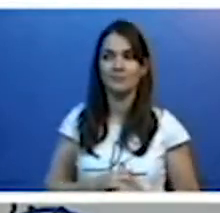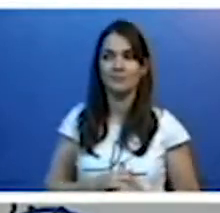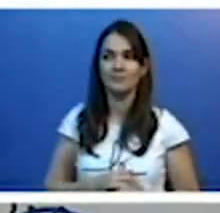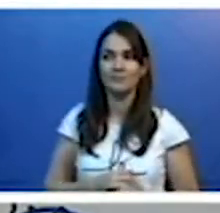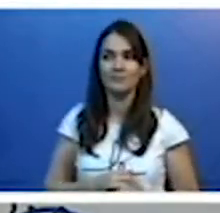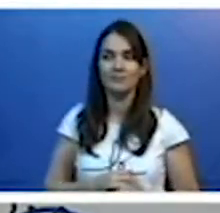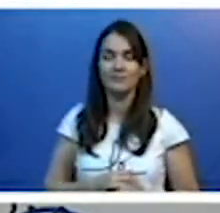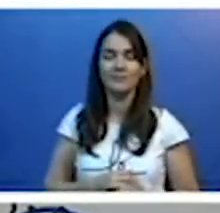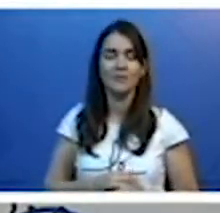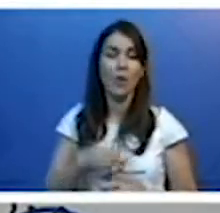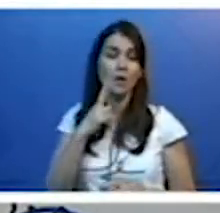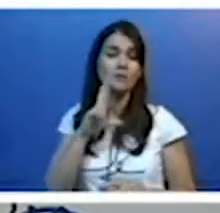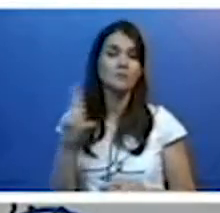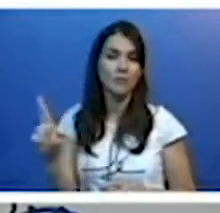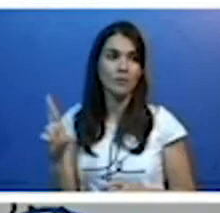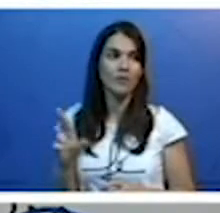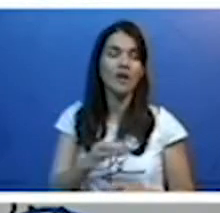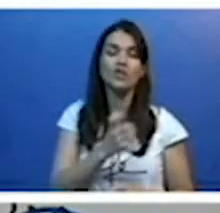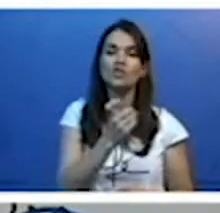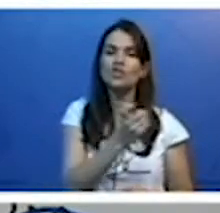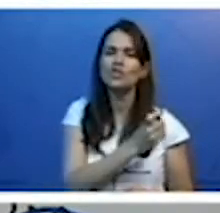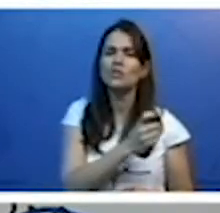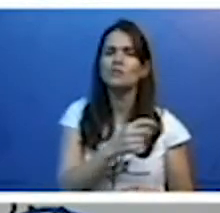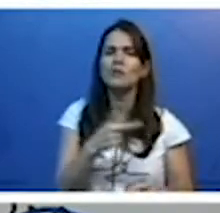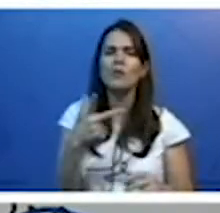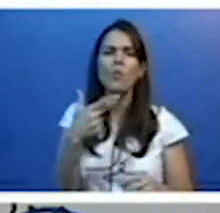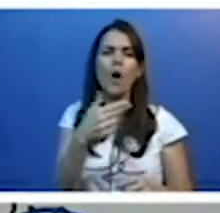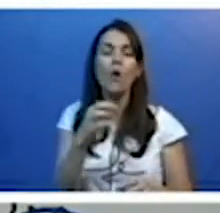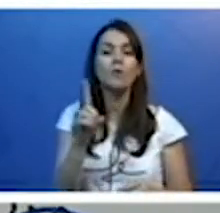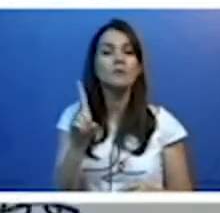Está aqui nosso resultado final.